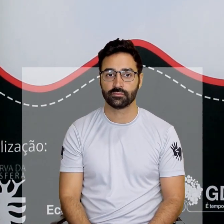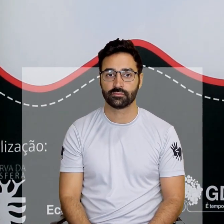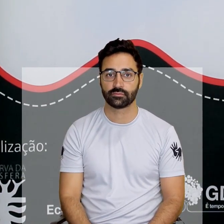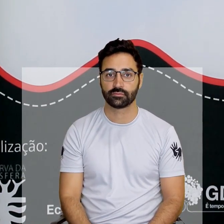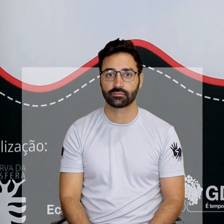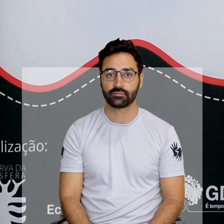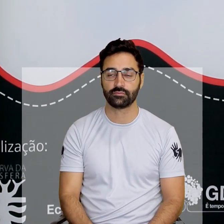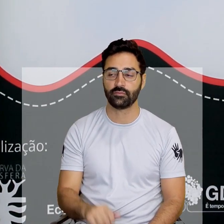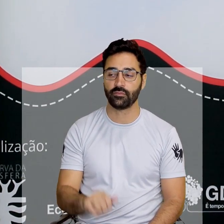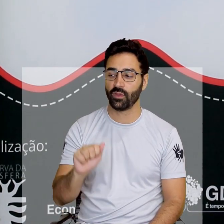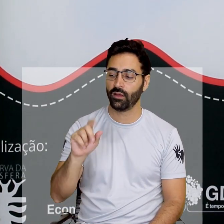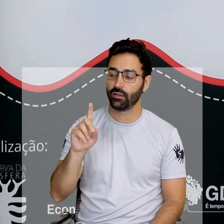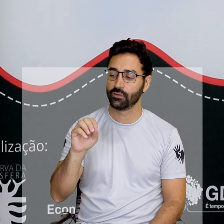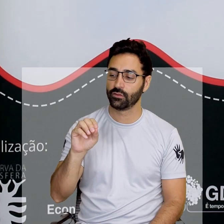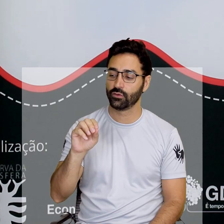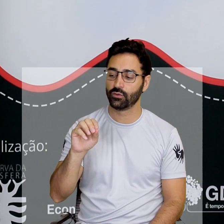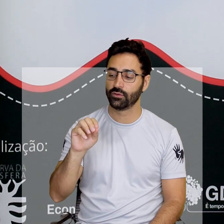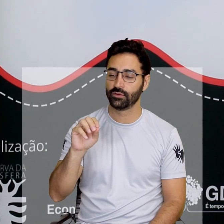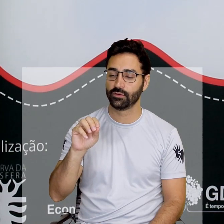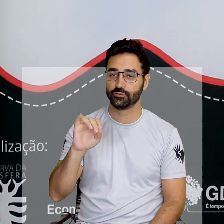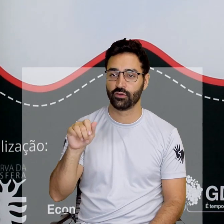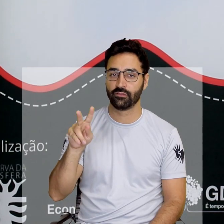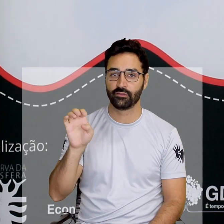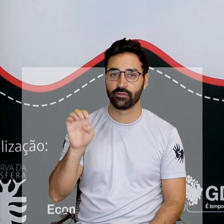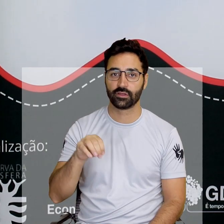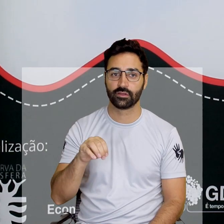E o adolescente, o jovem?